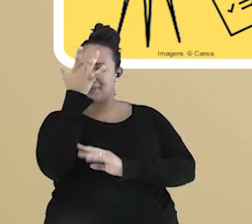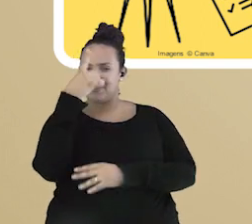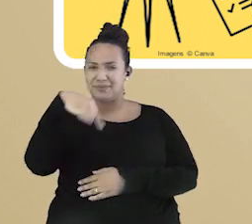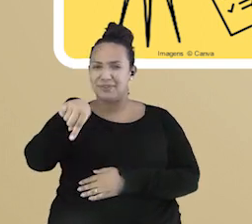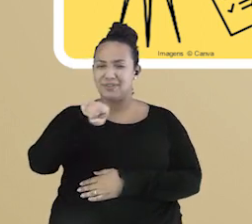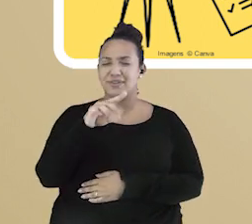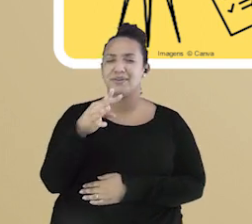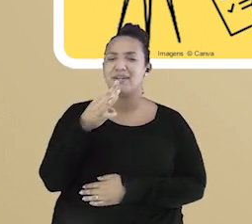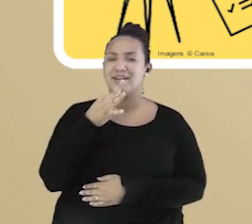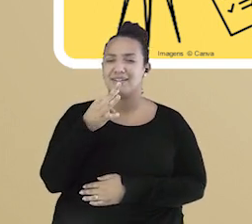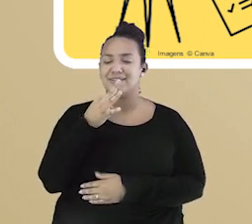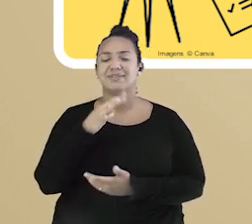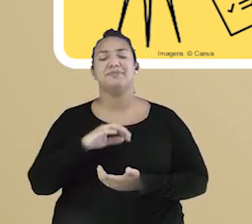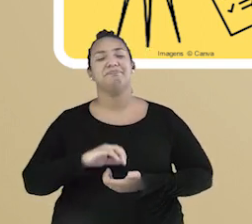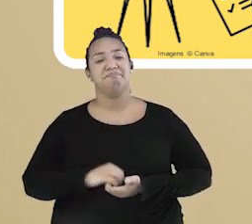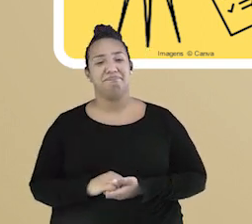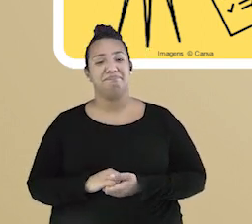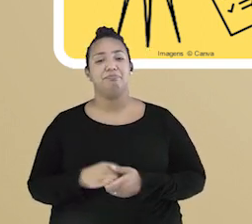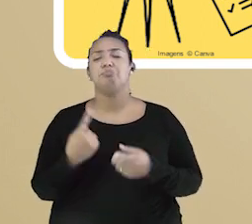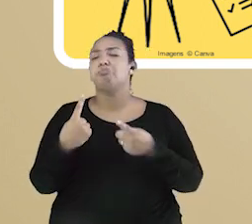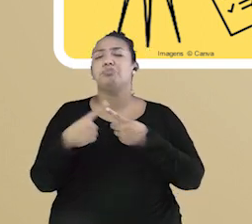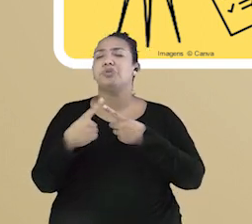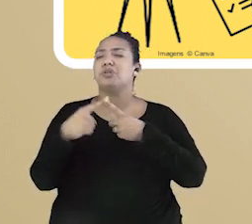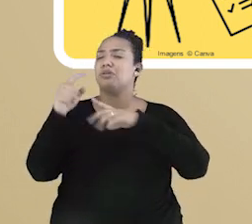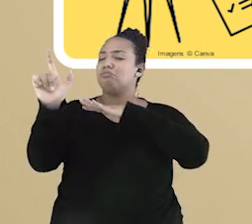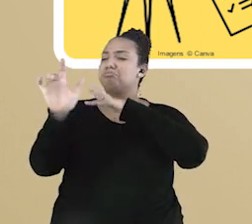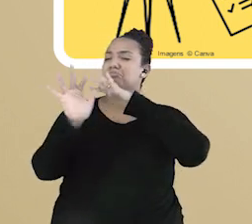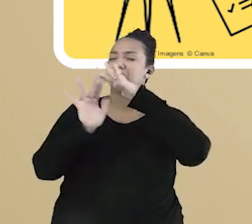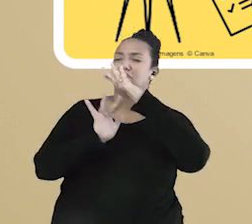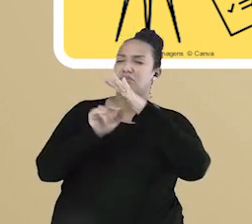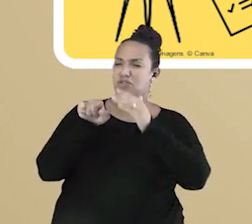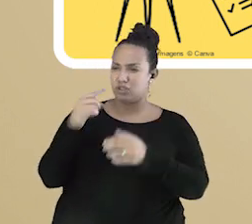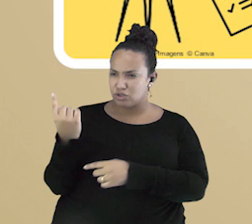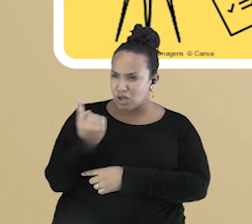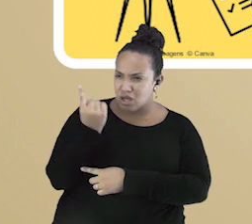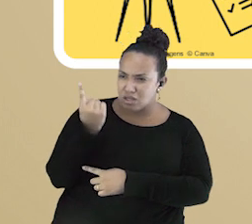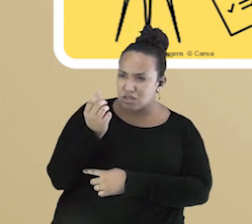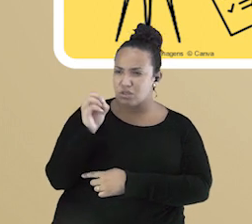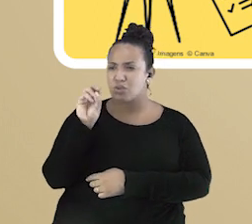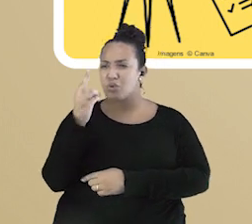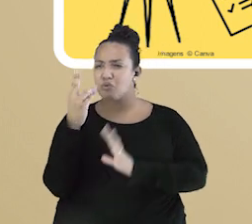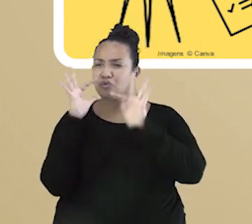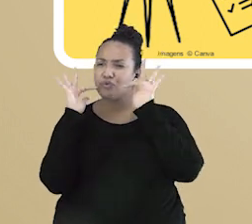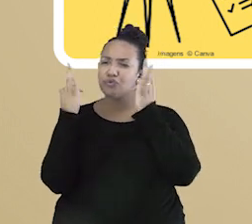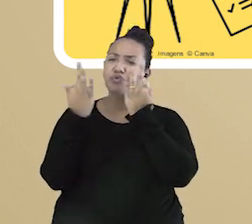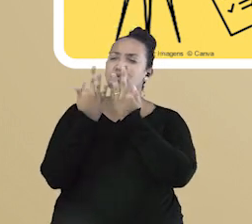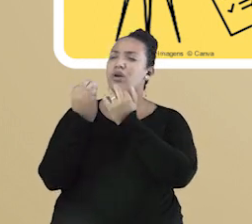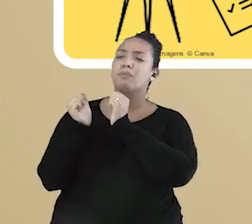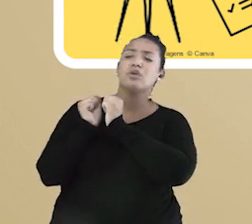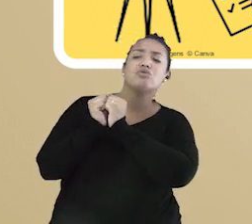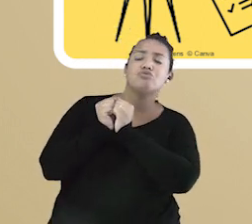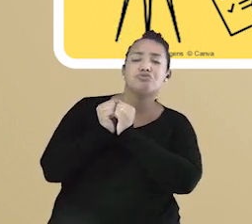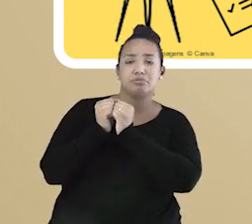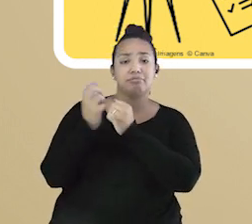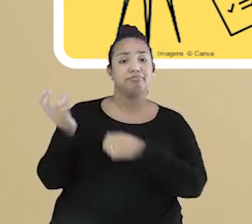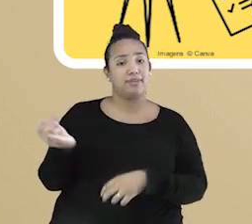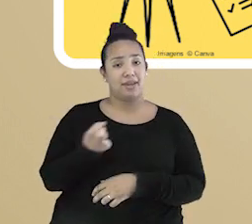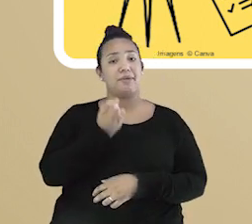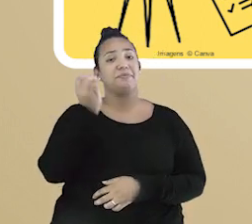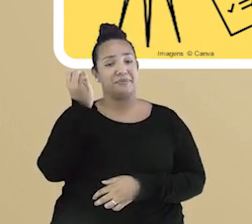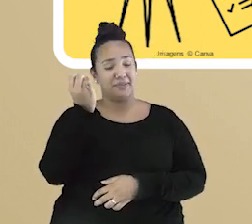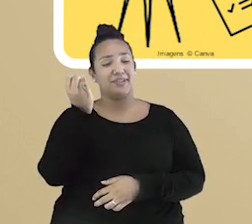de onde veio, o motivo da migração, se veio sozinho com a família. Isso é muito importante para estreitar os